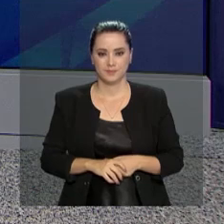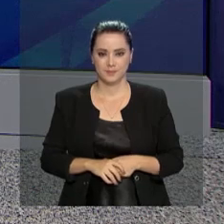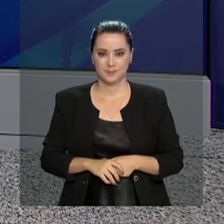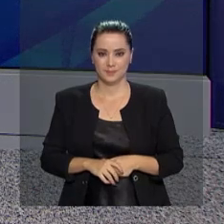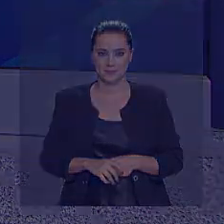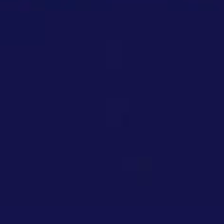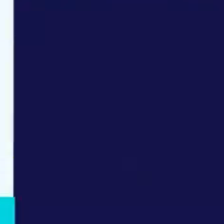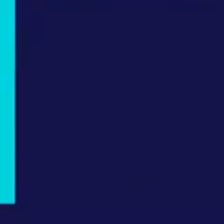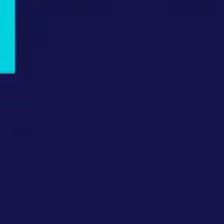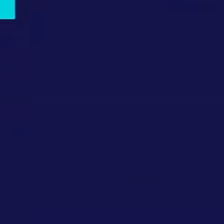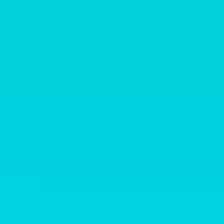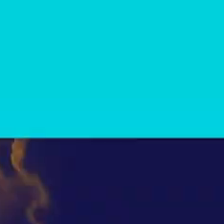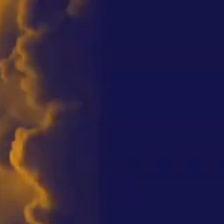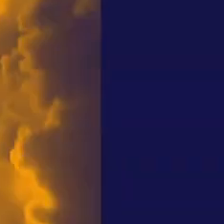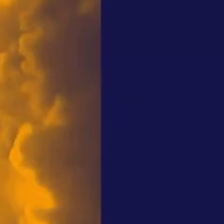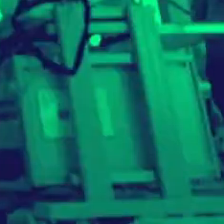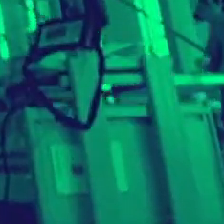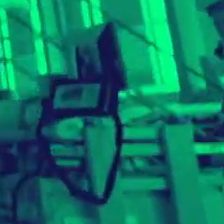geral